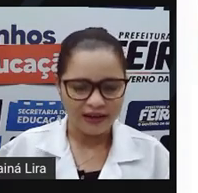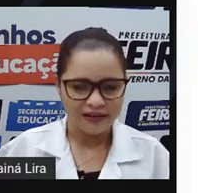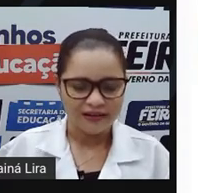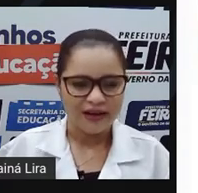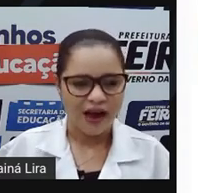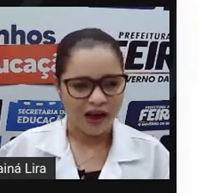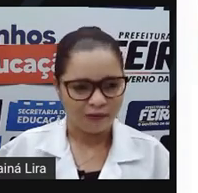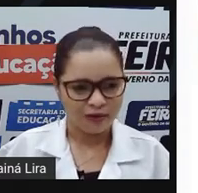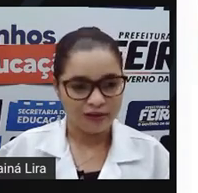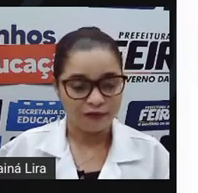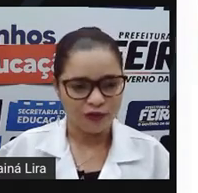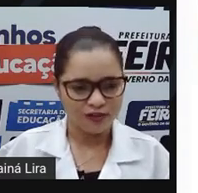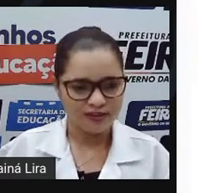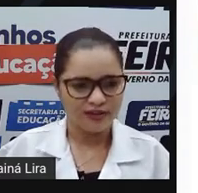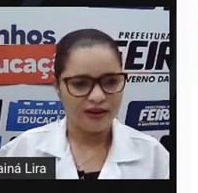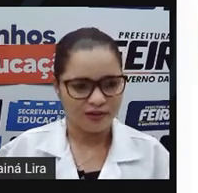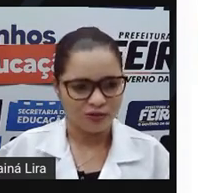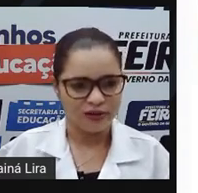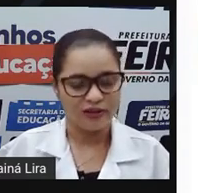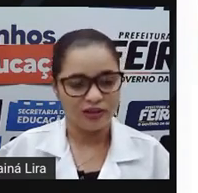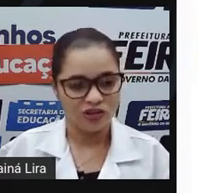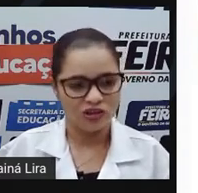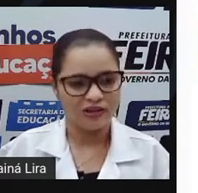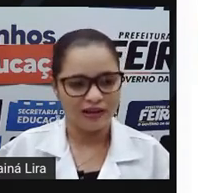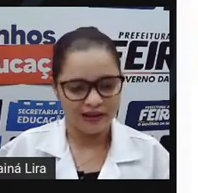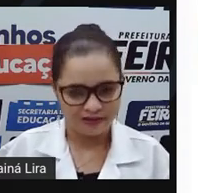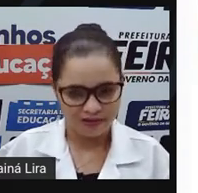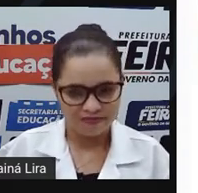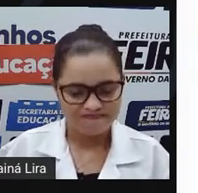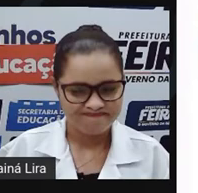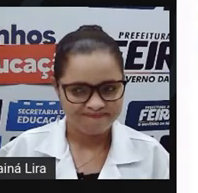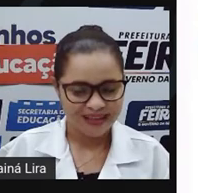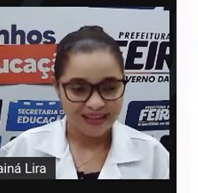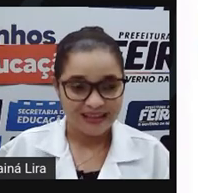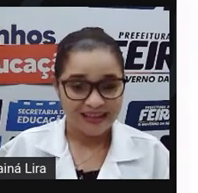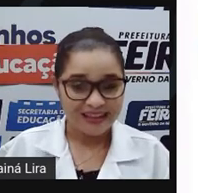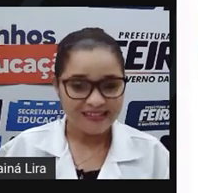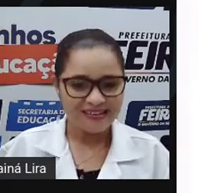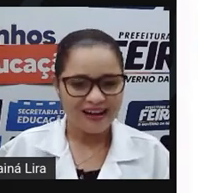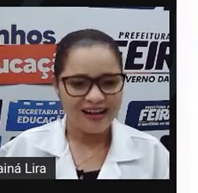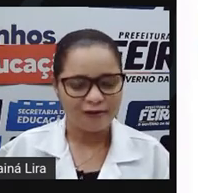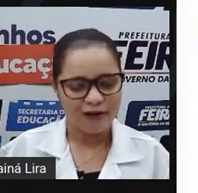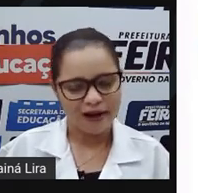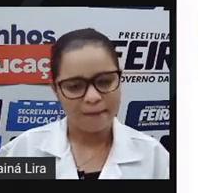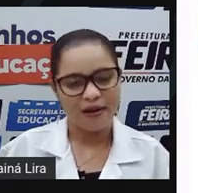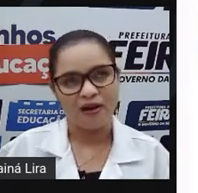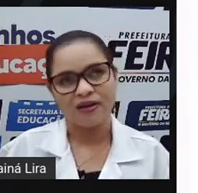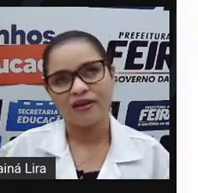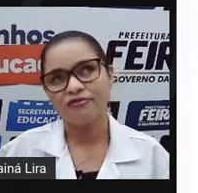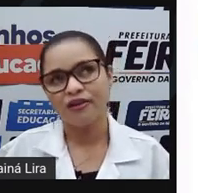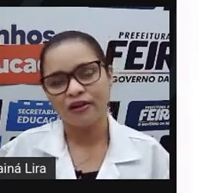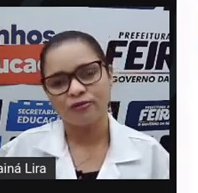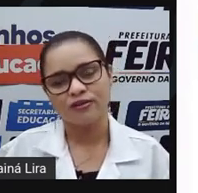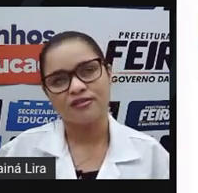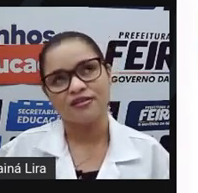da água, da força da água, da energia da água. E se a água acabar, o que é que vai acontecer? Será que a